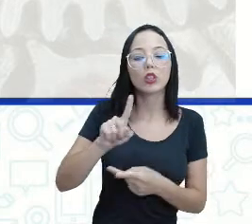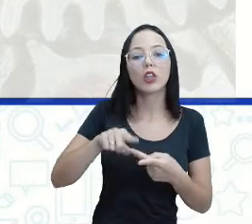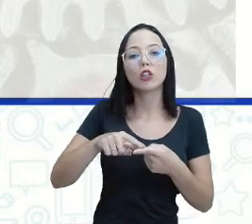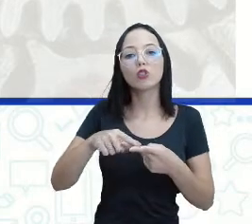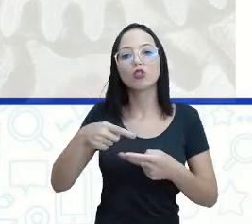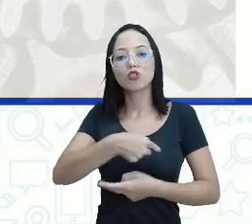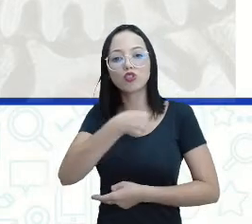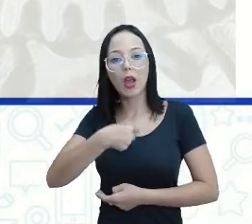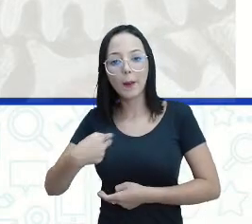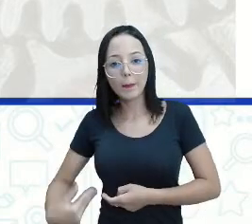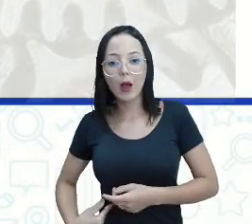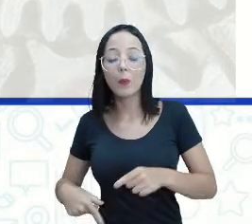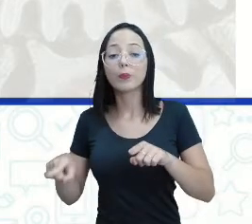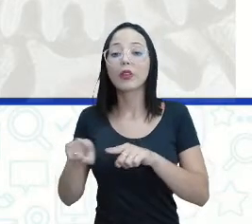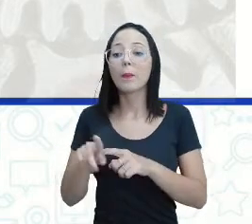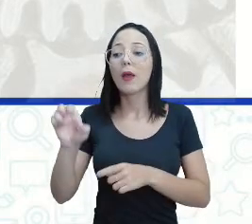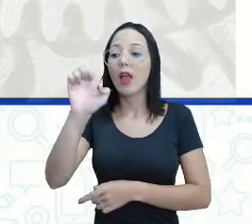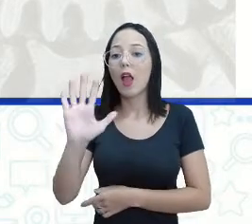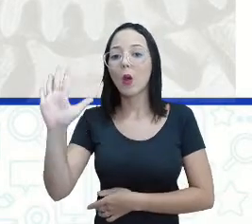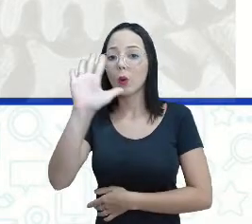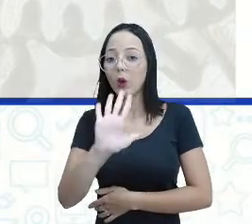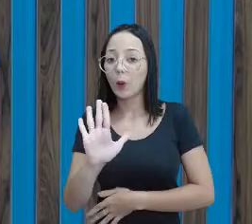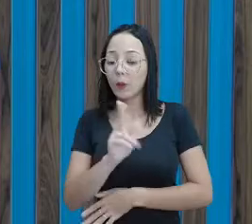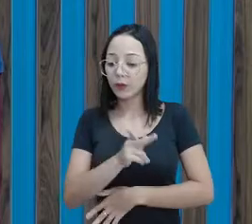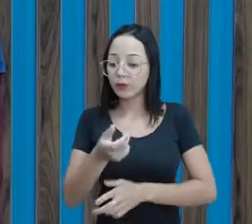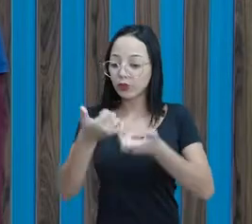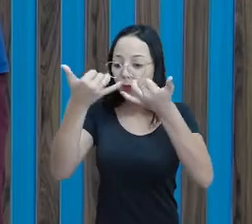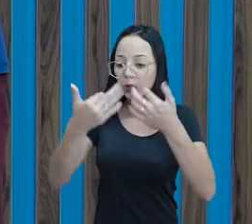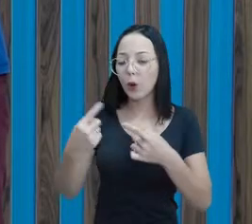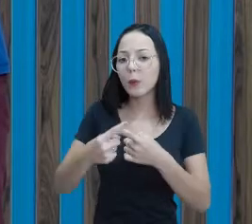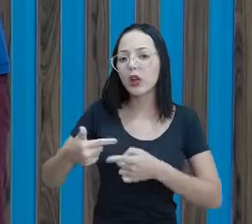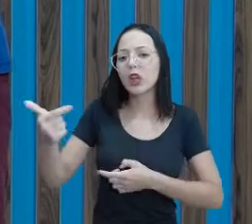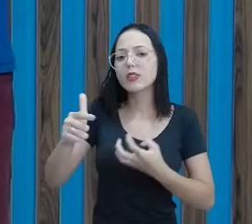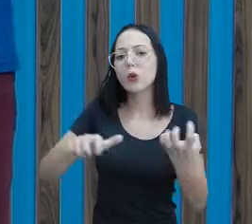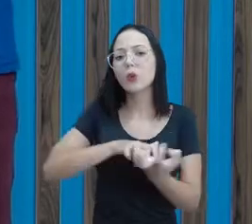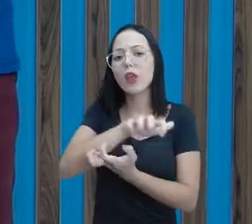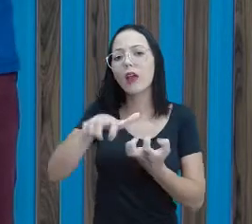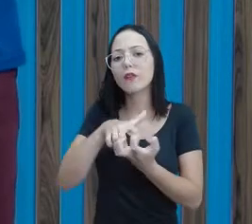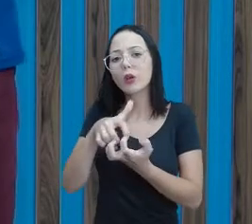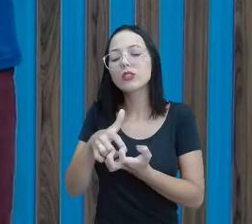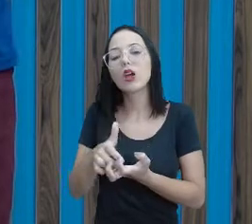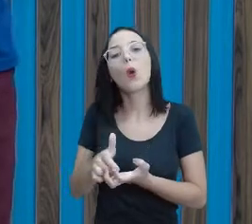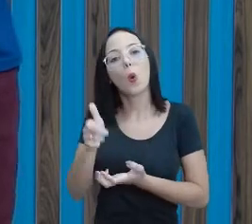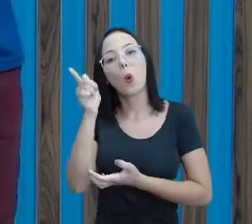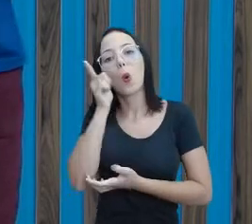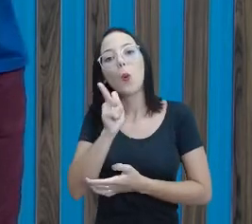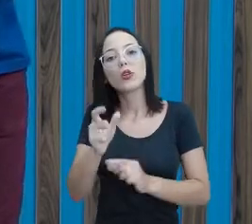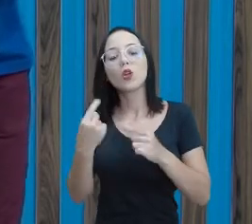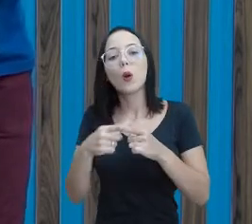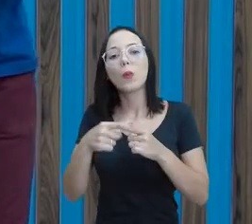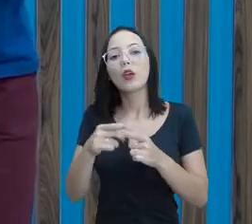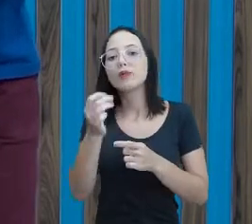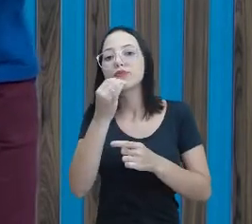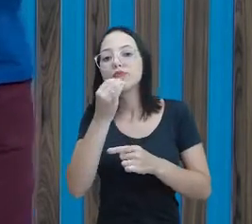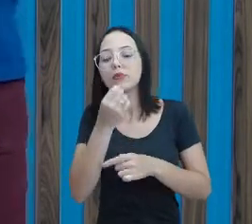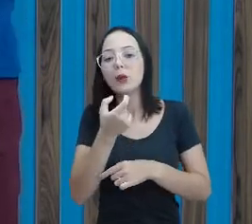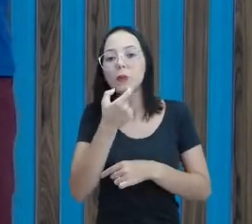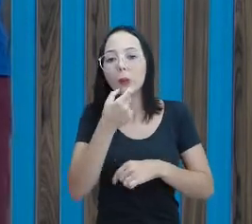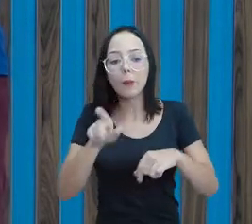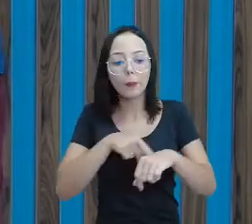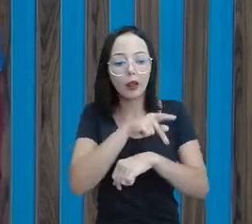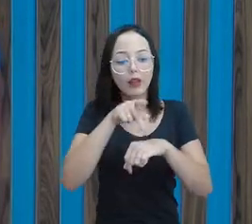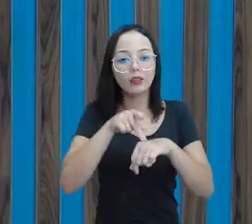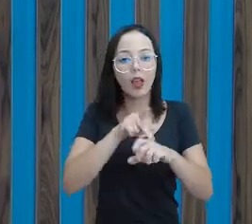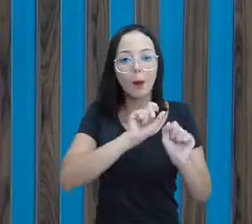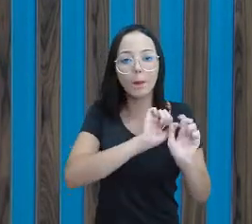e Europa. Aquilo que o professor falou no começo da aula. Na segunda Revolução, aí sim, a gente sai da Inglaterra e aí toma o